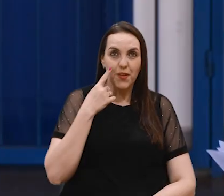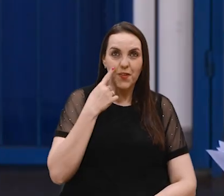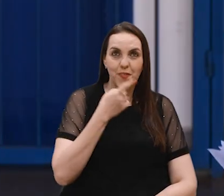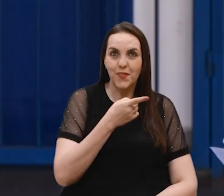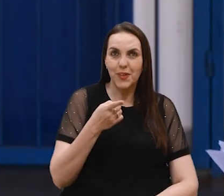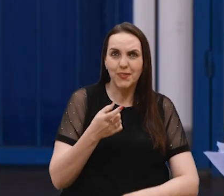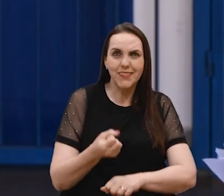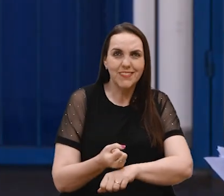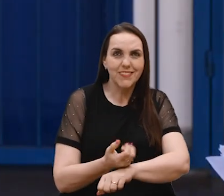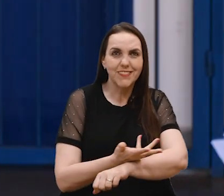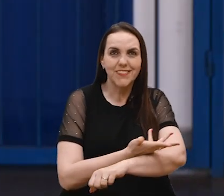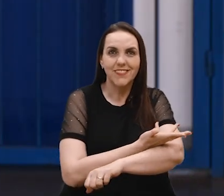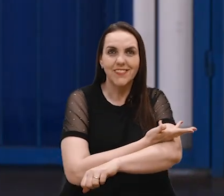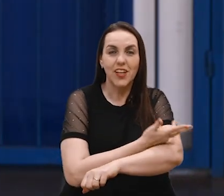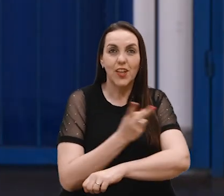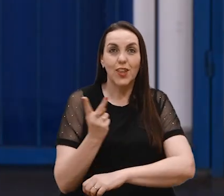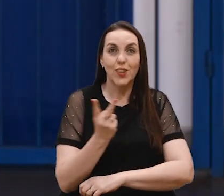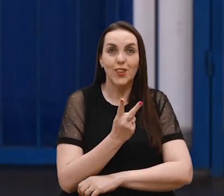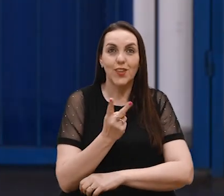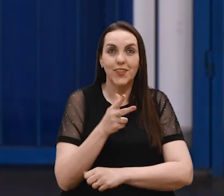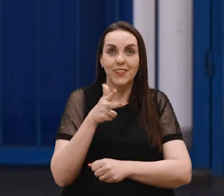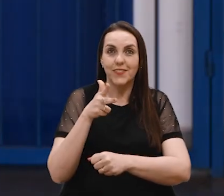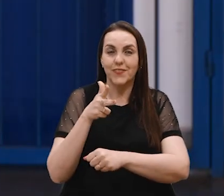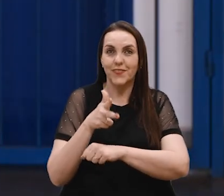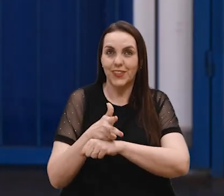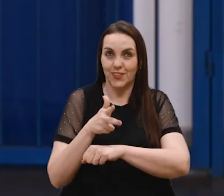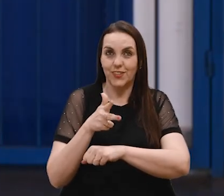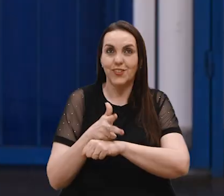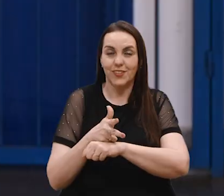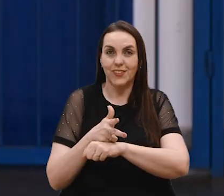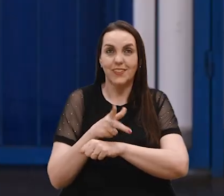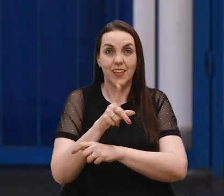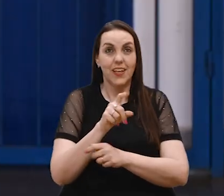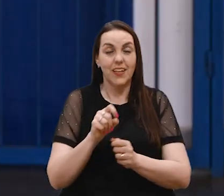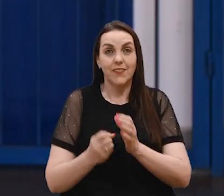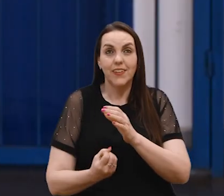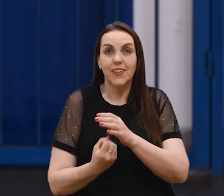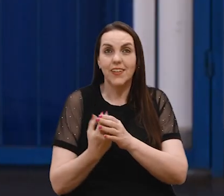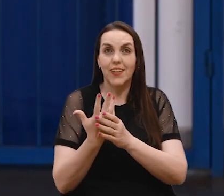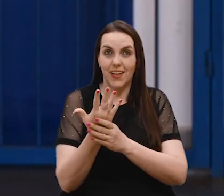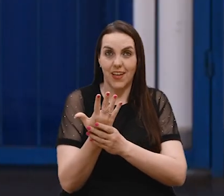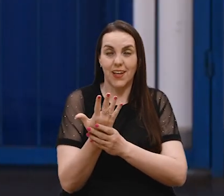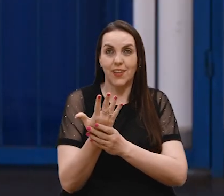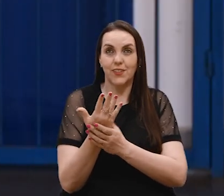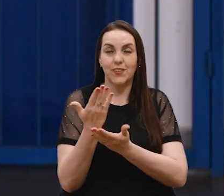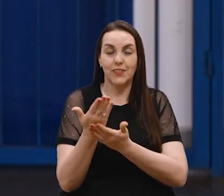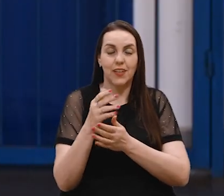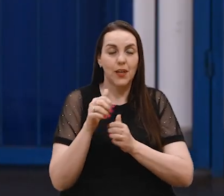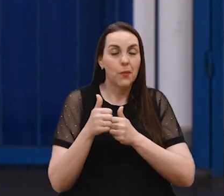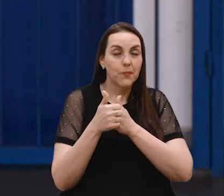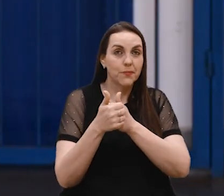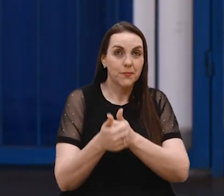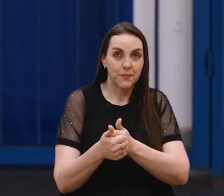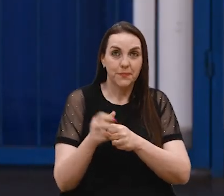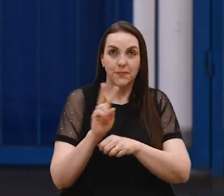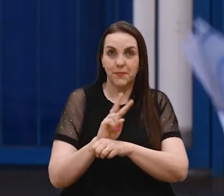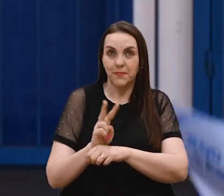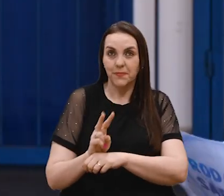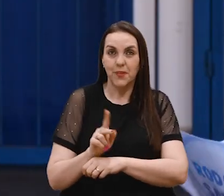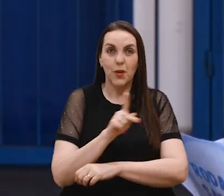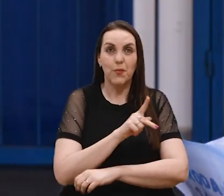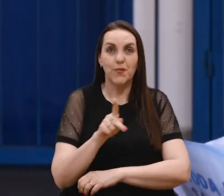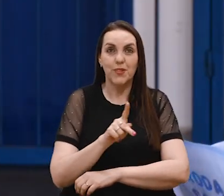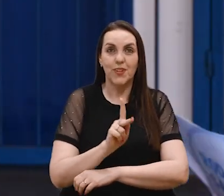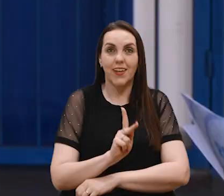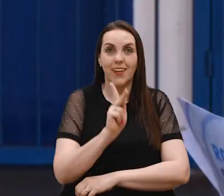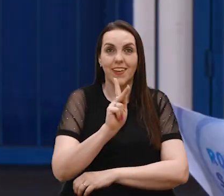Vocês viram que emocionante, gente? Os 2 vídeos, eles foram criados com supervisão da professora